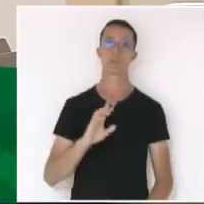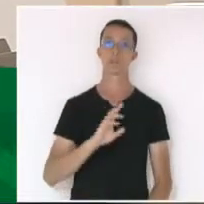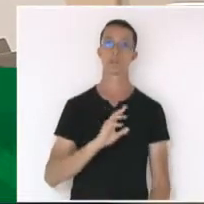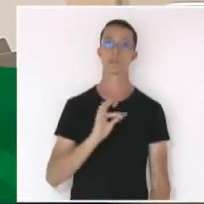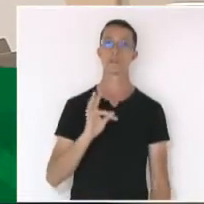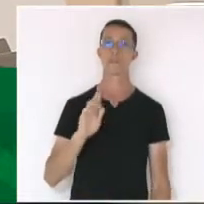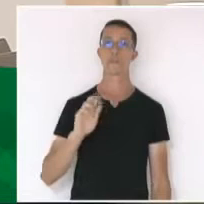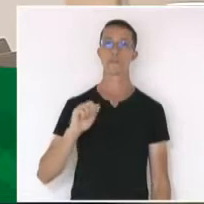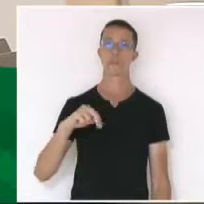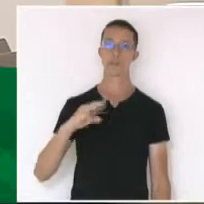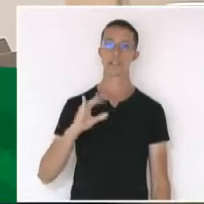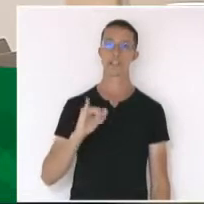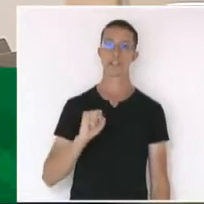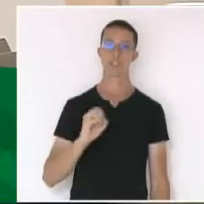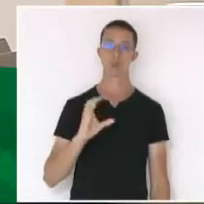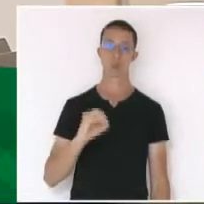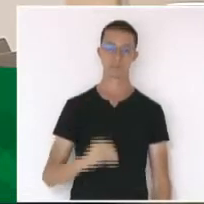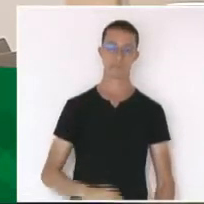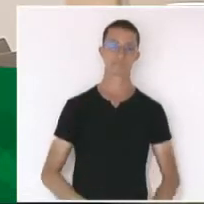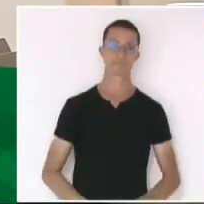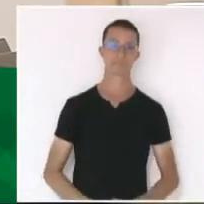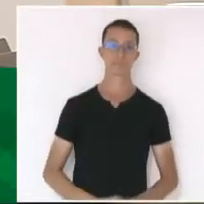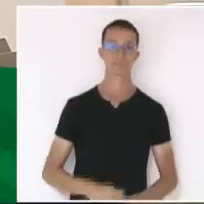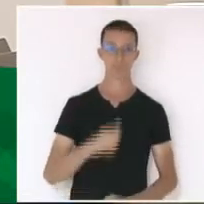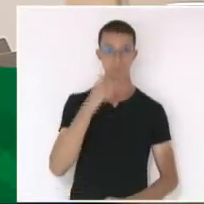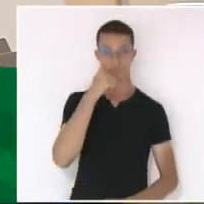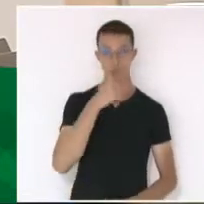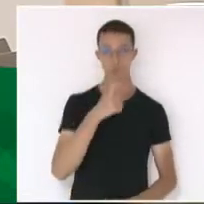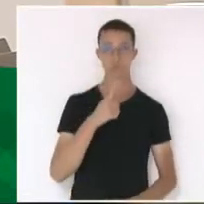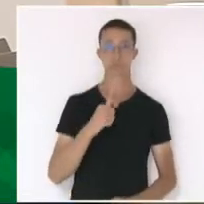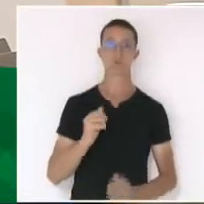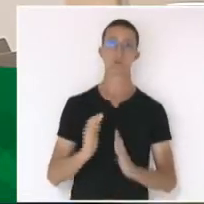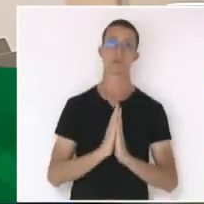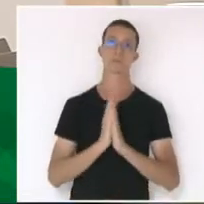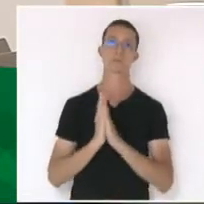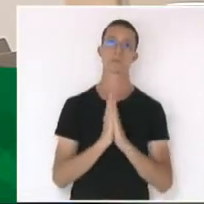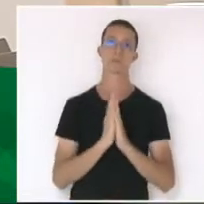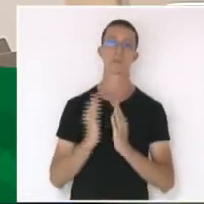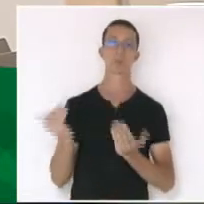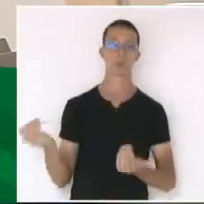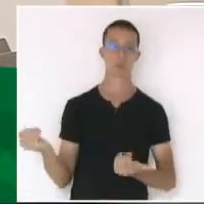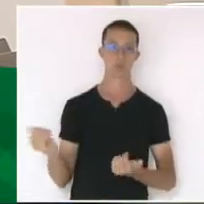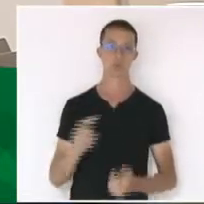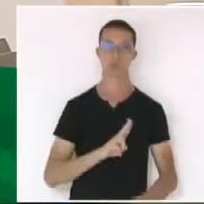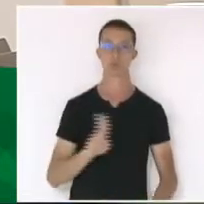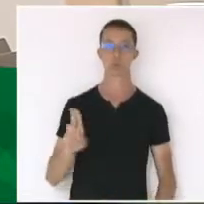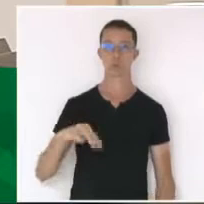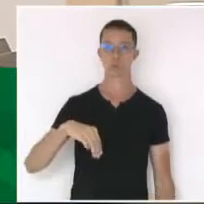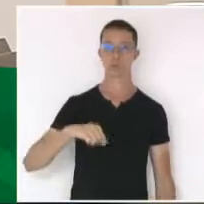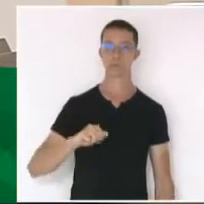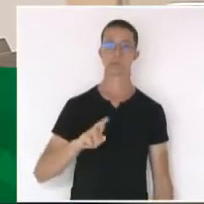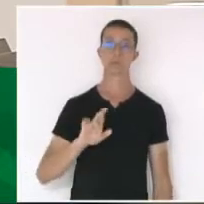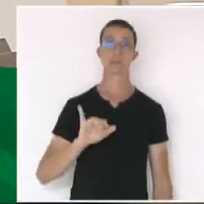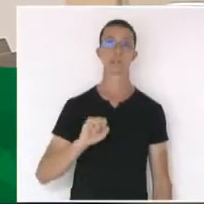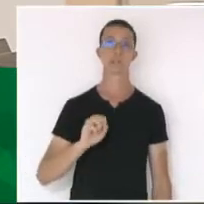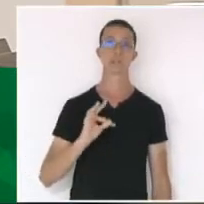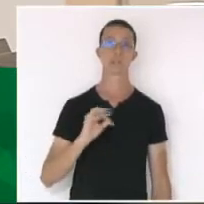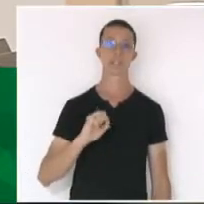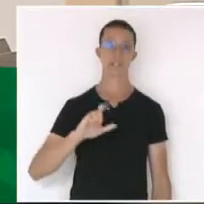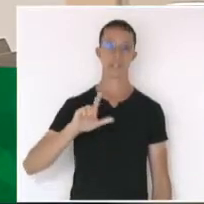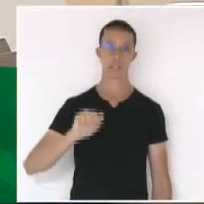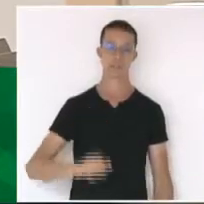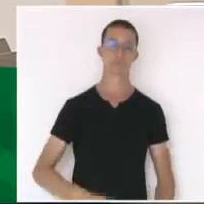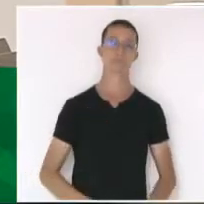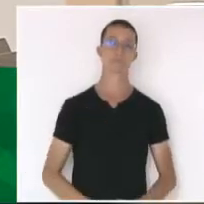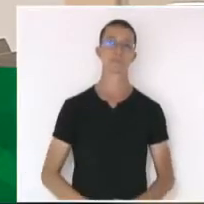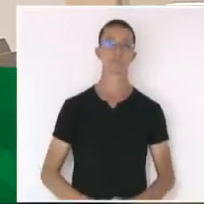senhora Secretária Estadual da pastoral da Juventude Maristela de Oliveira senhora membro da